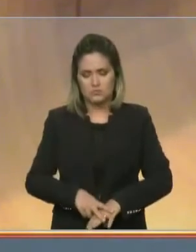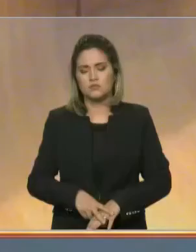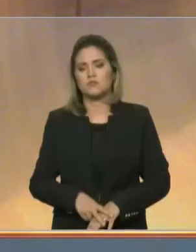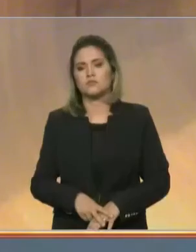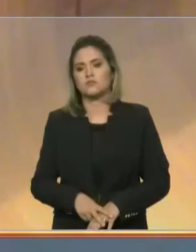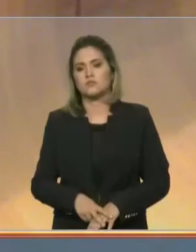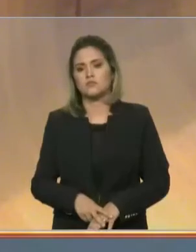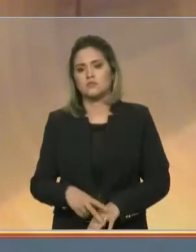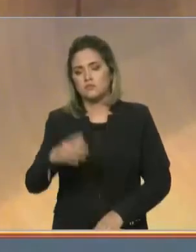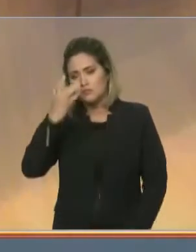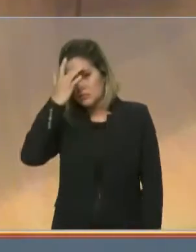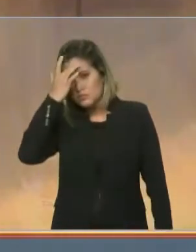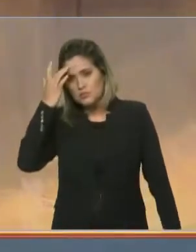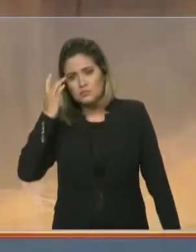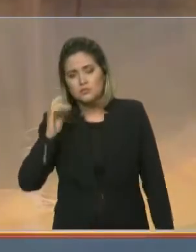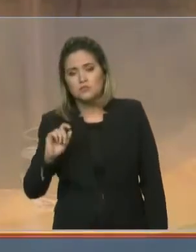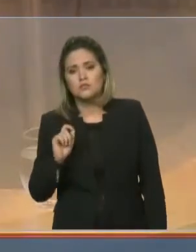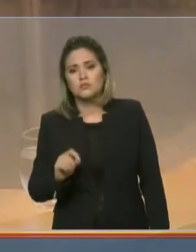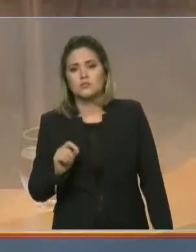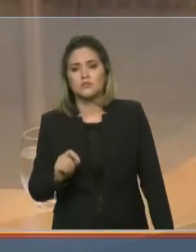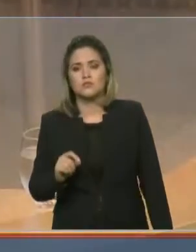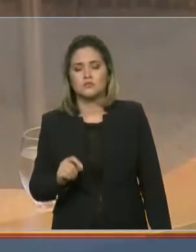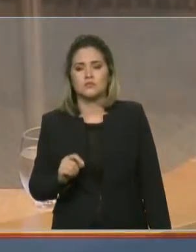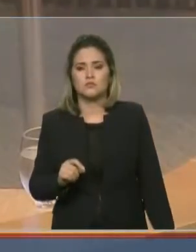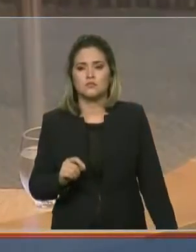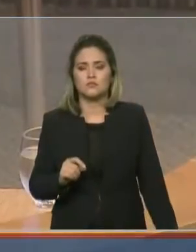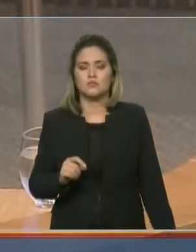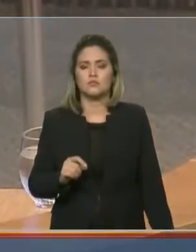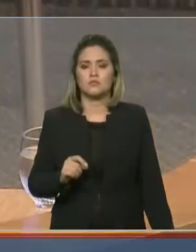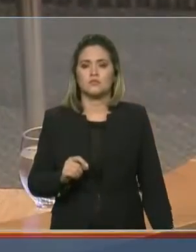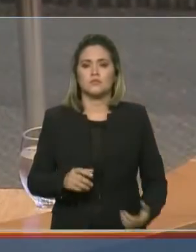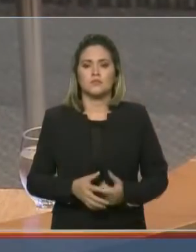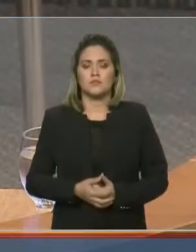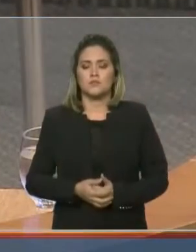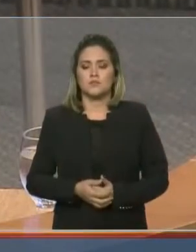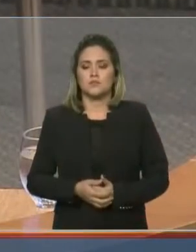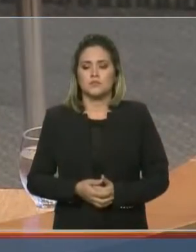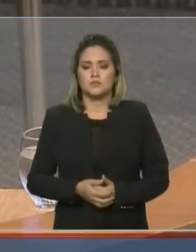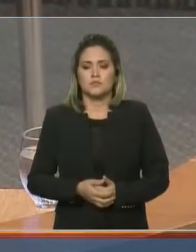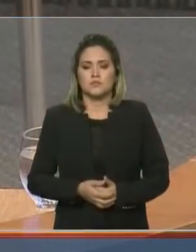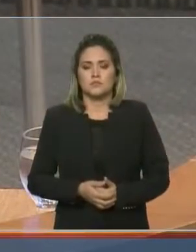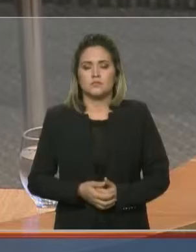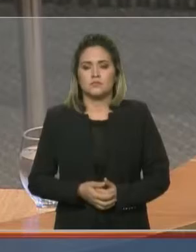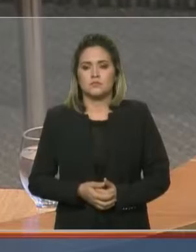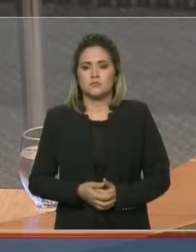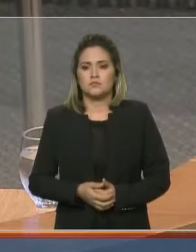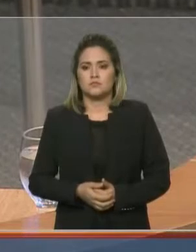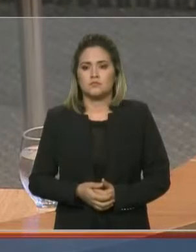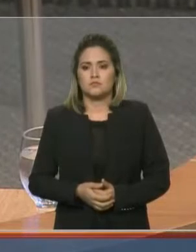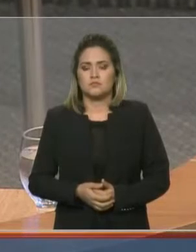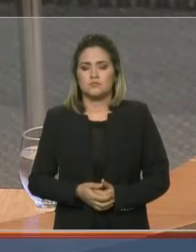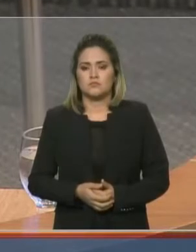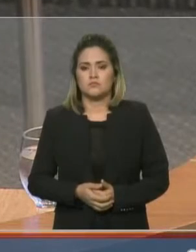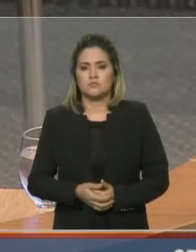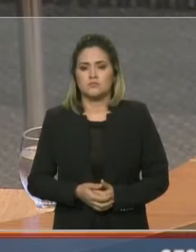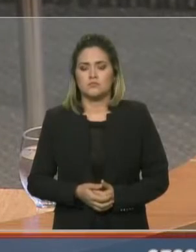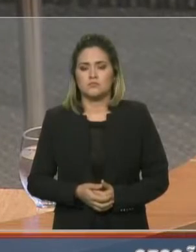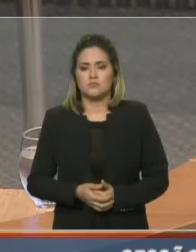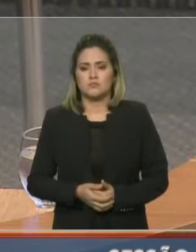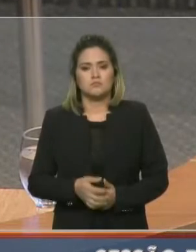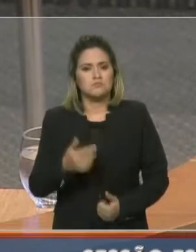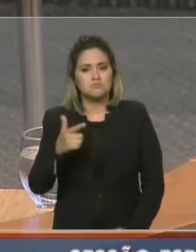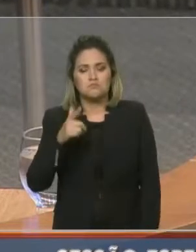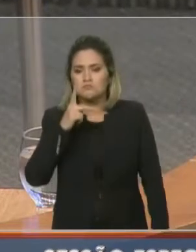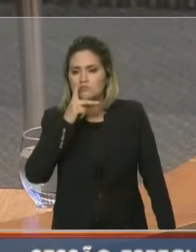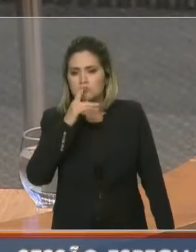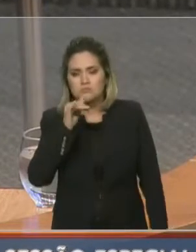é o órfão. O pobre, a viúva e o órfão, que são, por si só, pessoas que